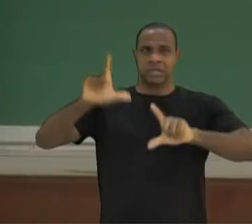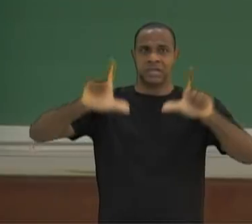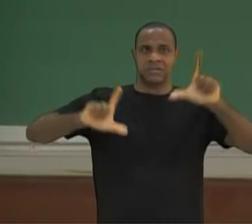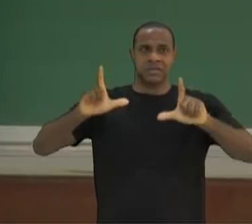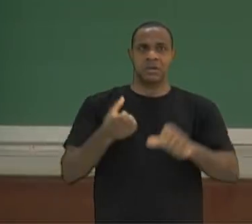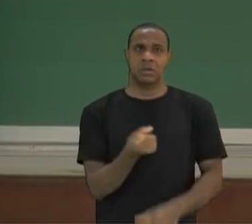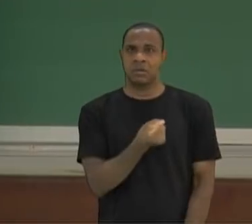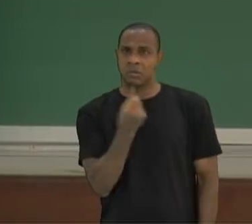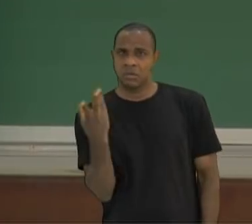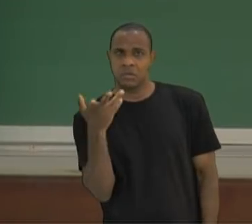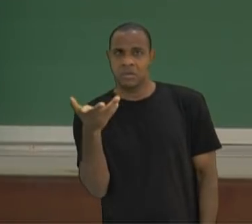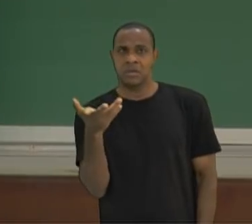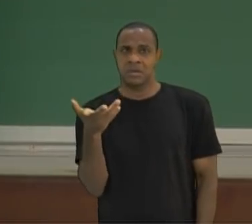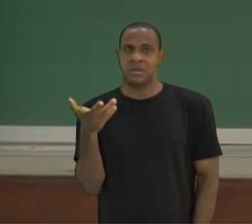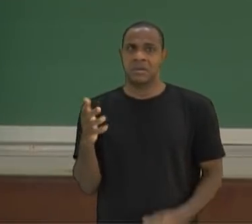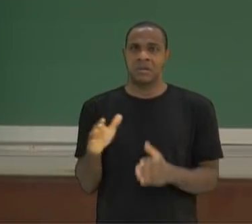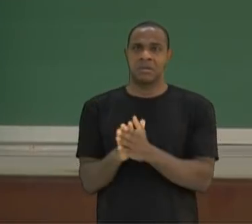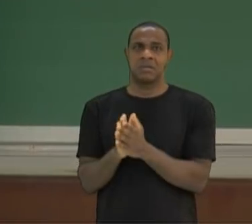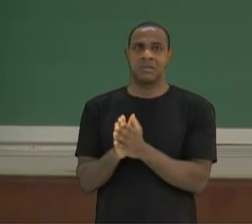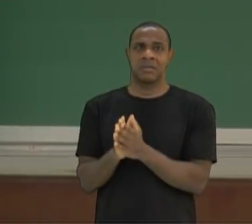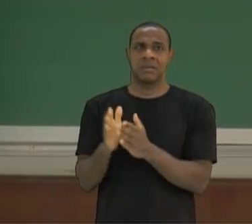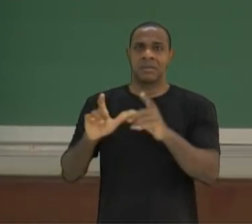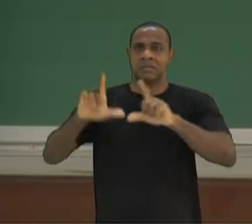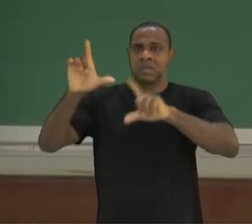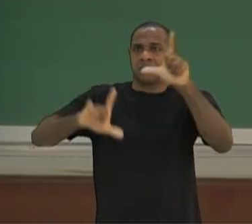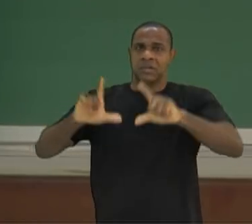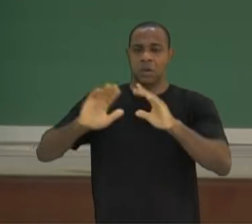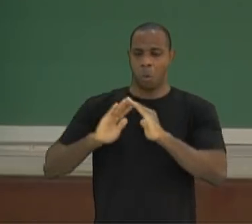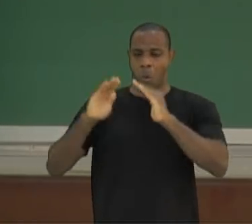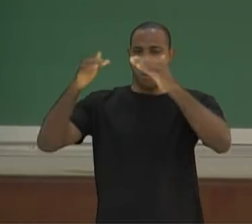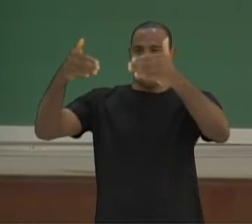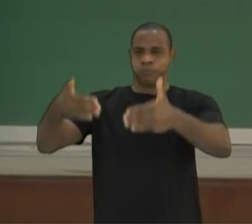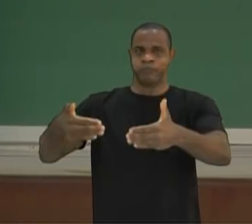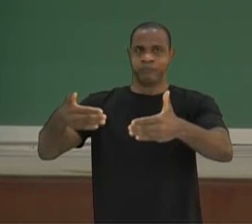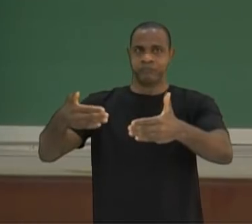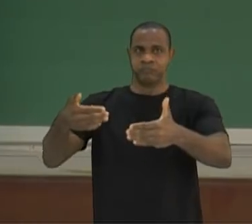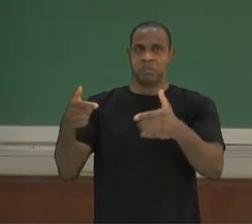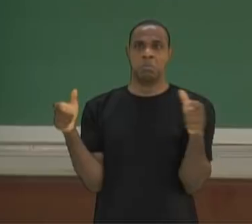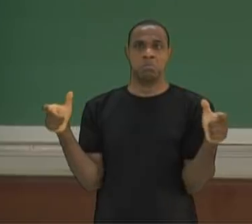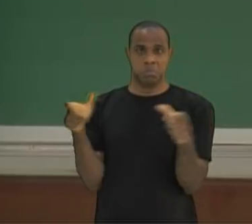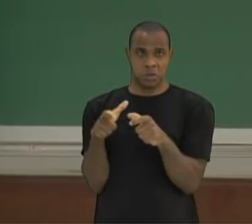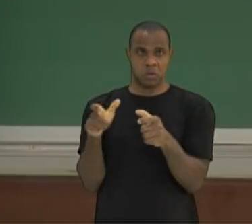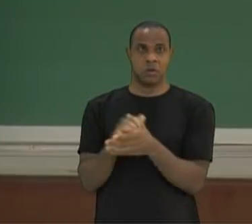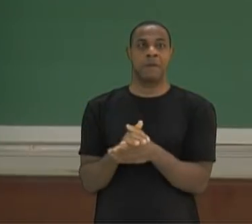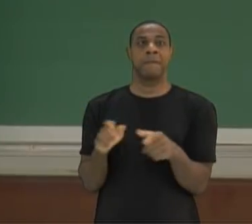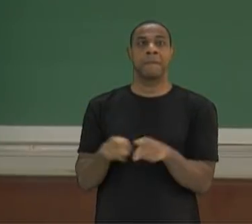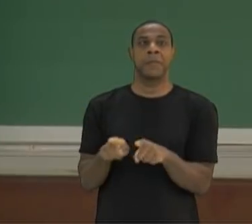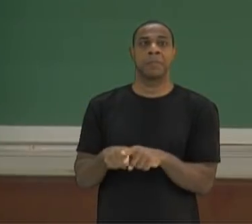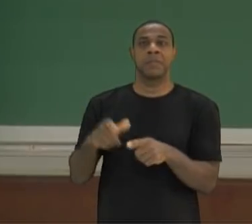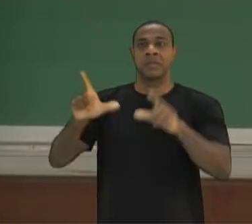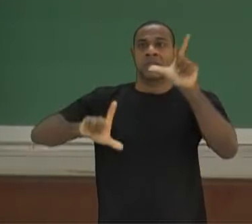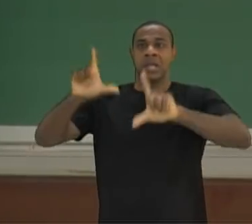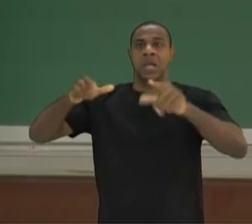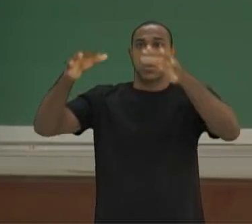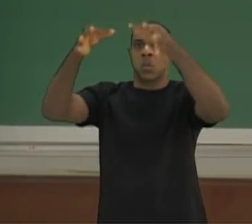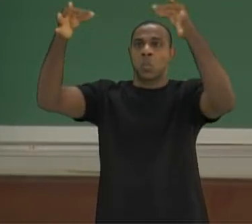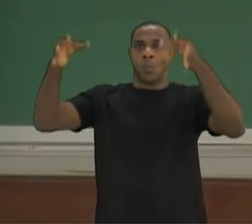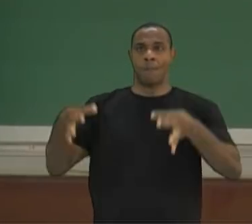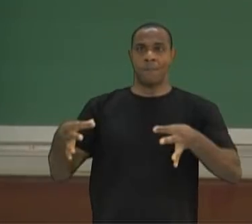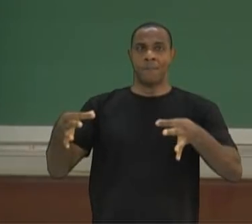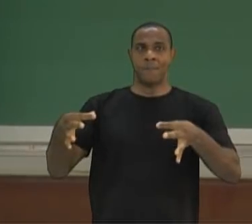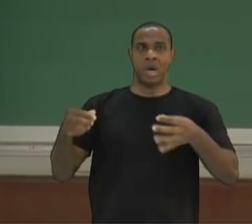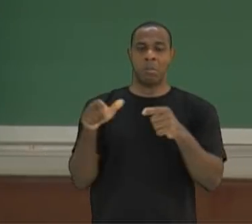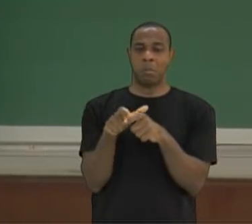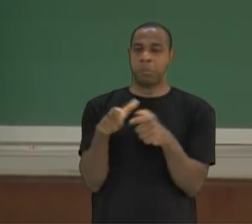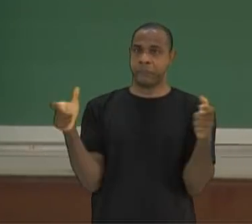da TV ali de tubo é bem pequena, né, comparado com outras regiões do Brasil, e das TVs de tela fina um pouco